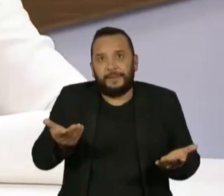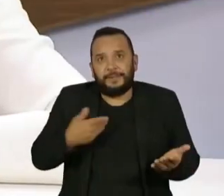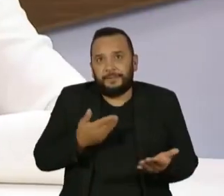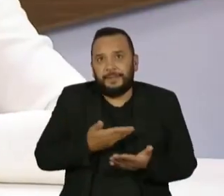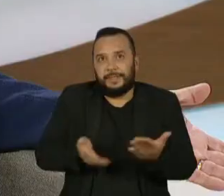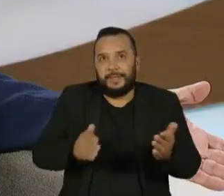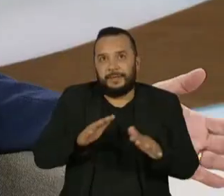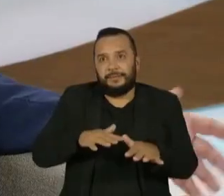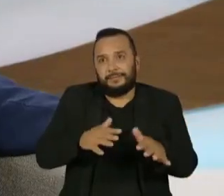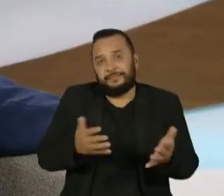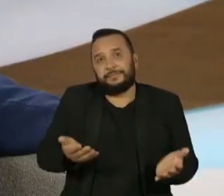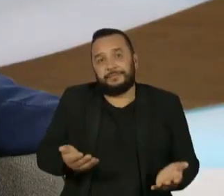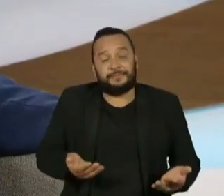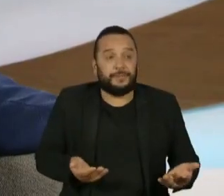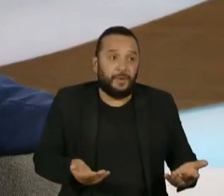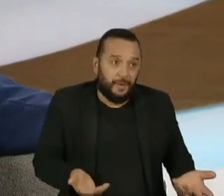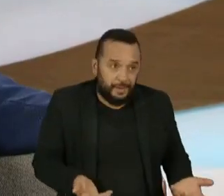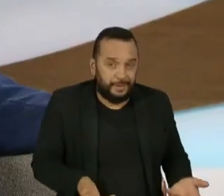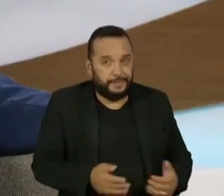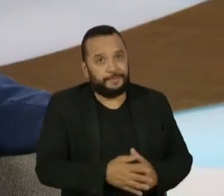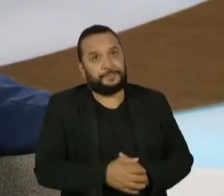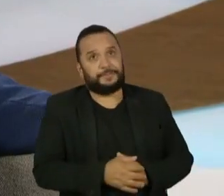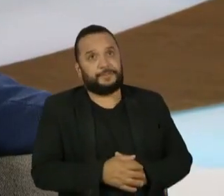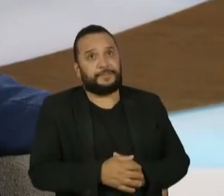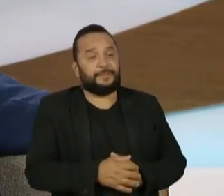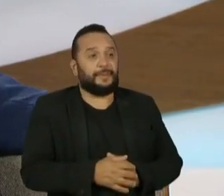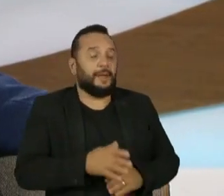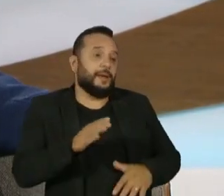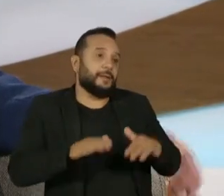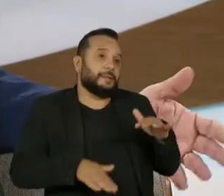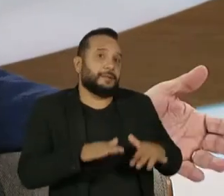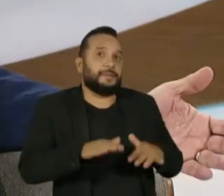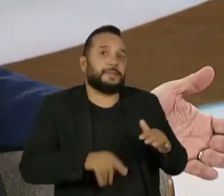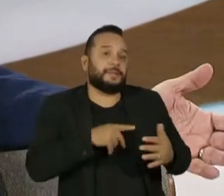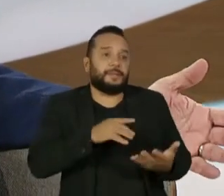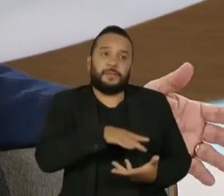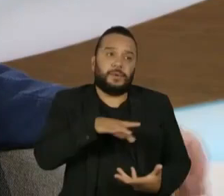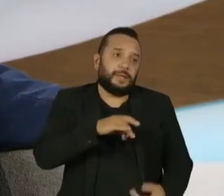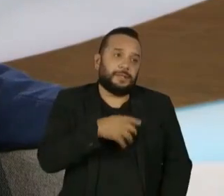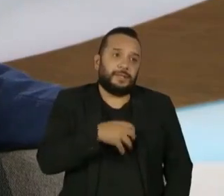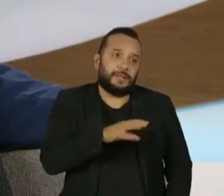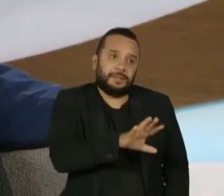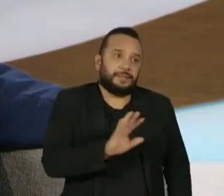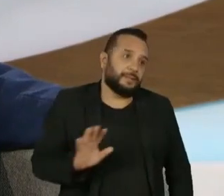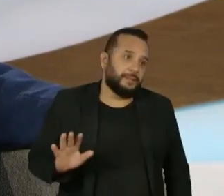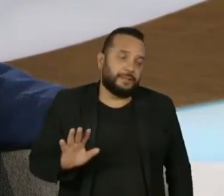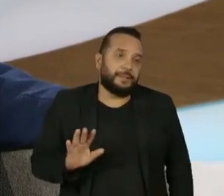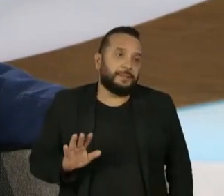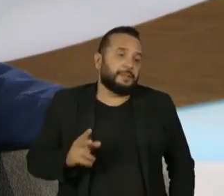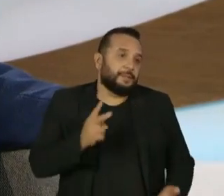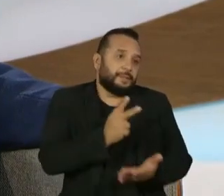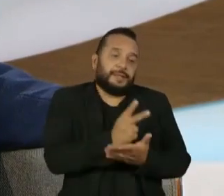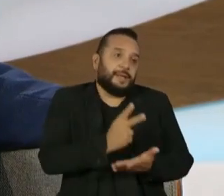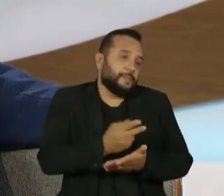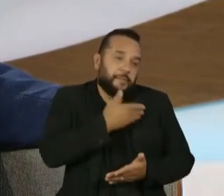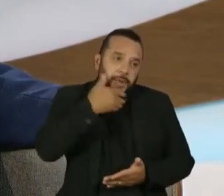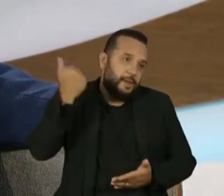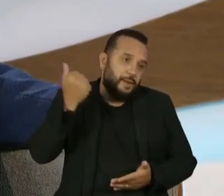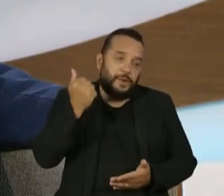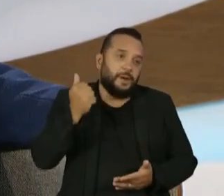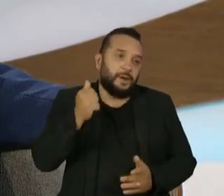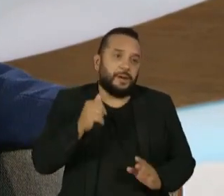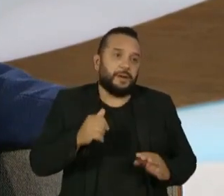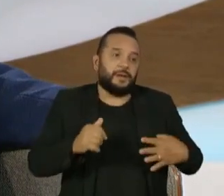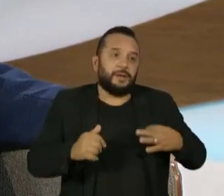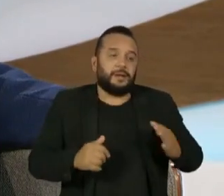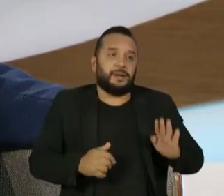aí? Olha, Thaís, às vezes as pessoas que você elege a democracia tem isso, né? Você nem sempre elege o melhor candidato, você elege